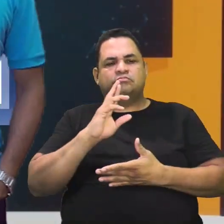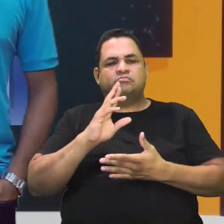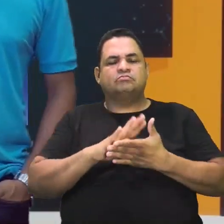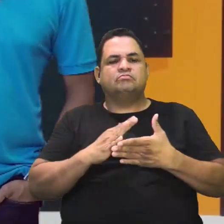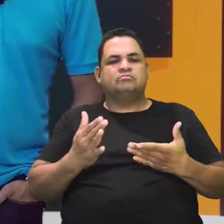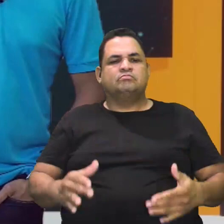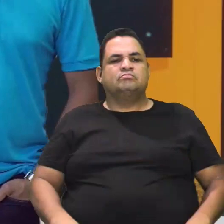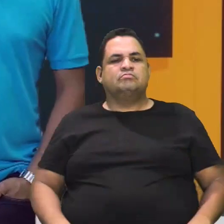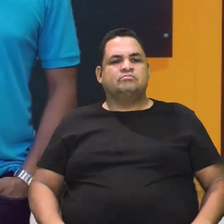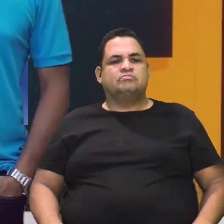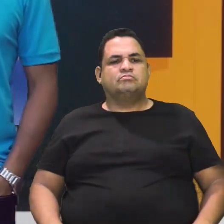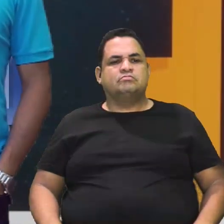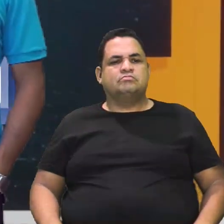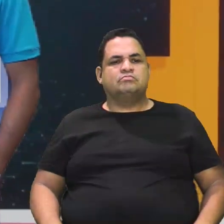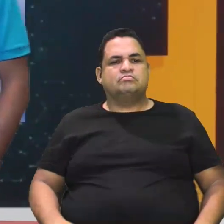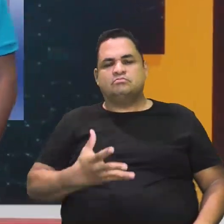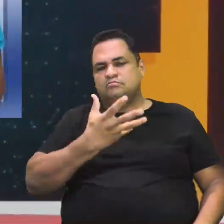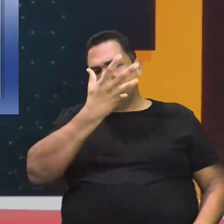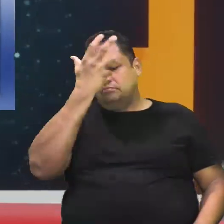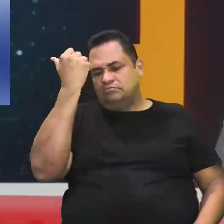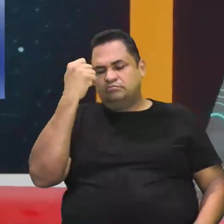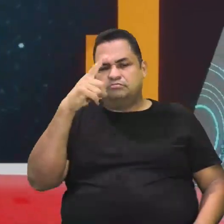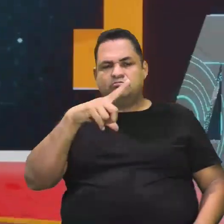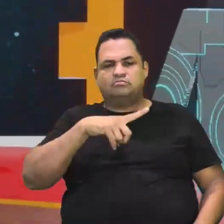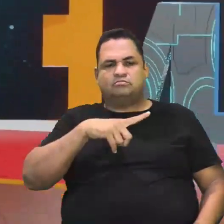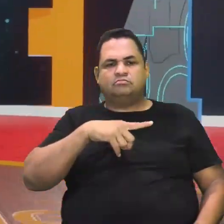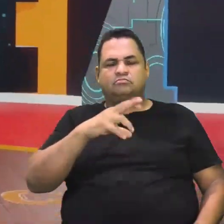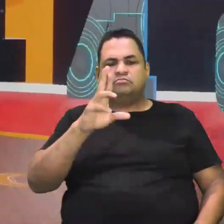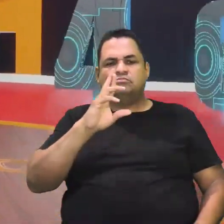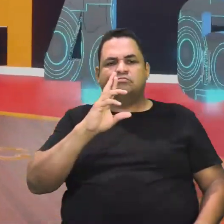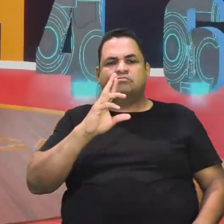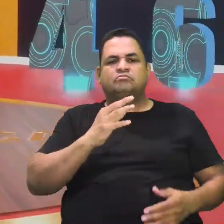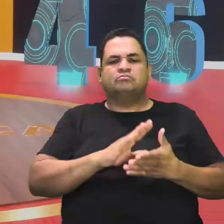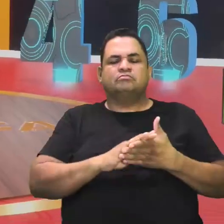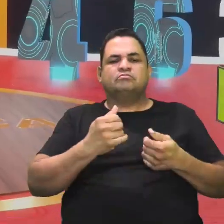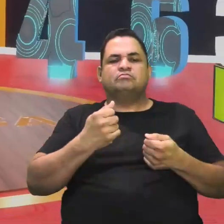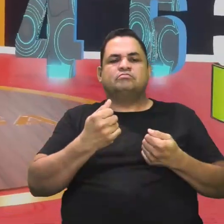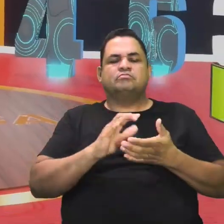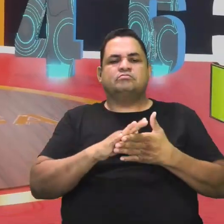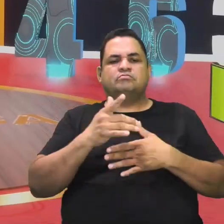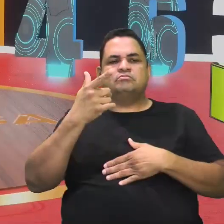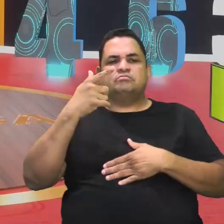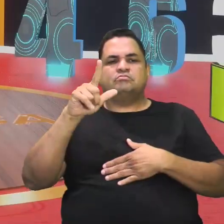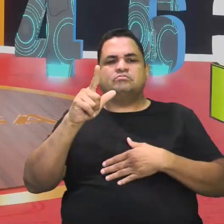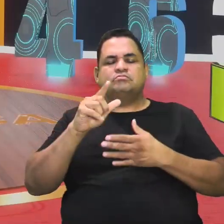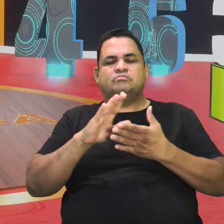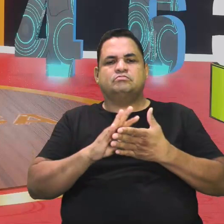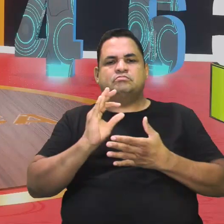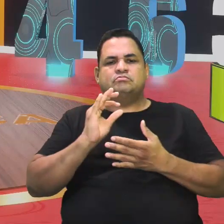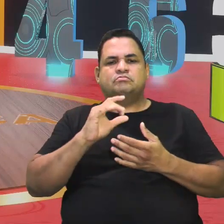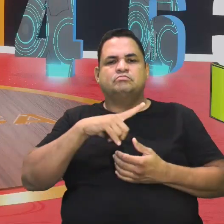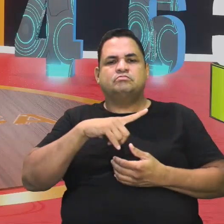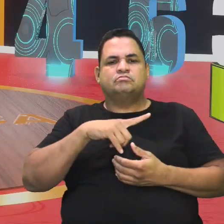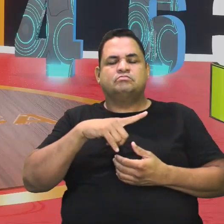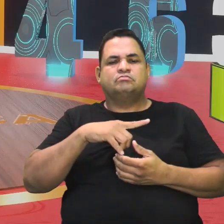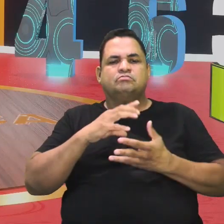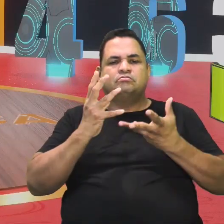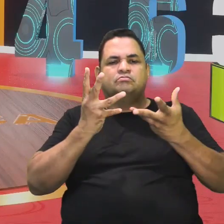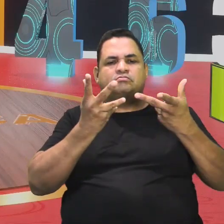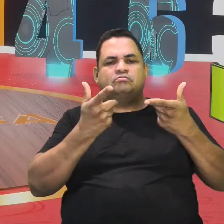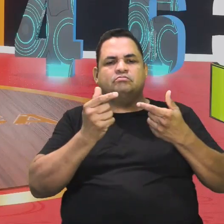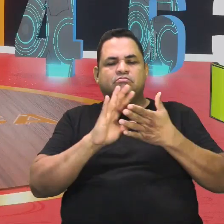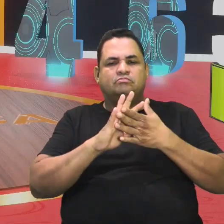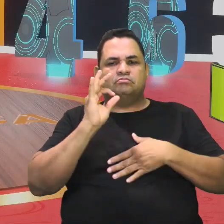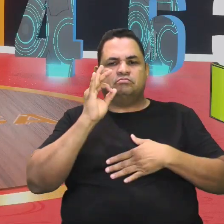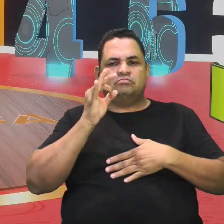Se fica com as respostas, esquece que tem a resposta e tenta fazer. Com isso você vai conseguir, com certeza, ter mais